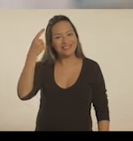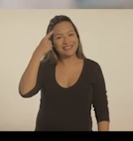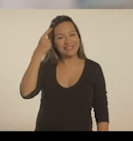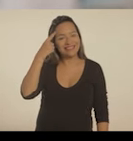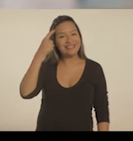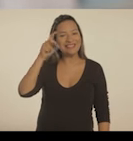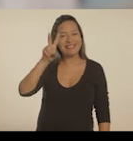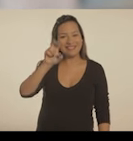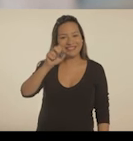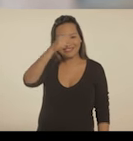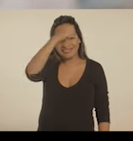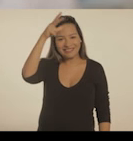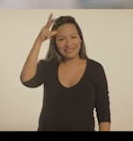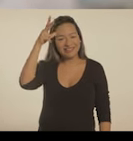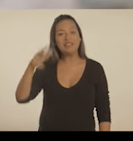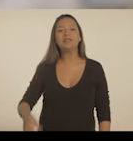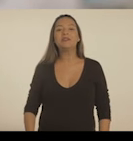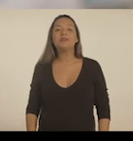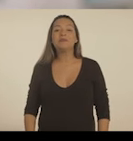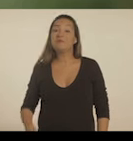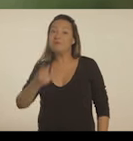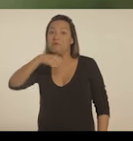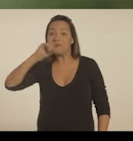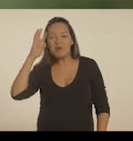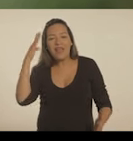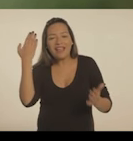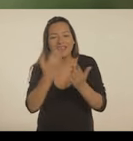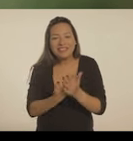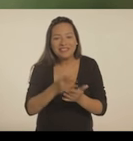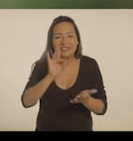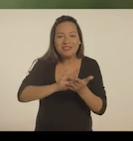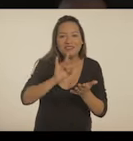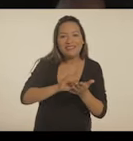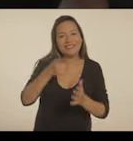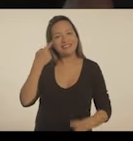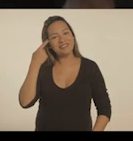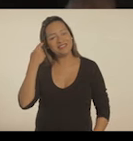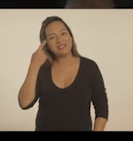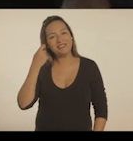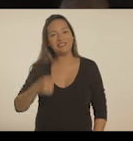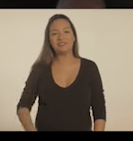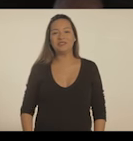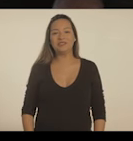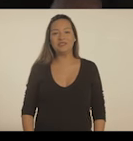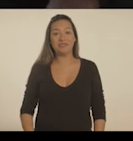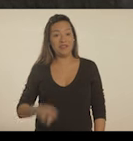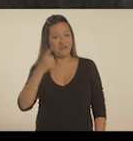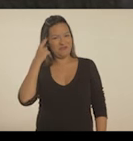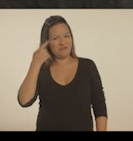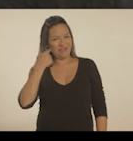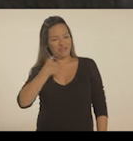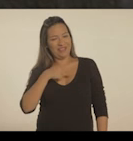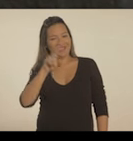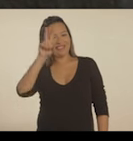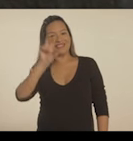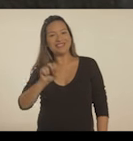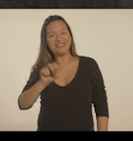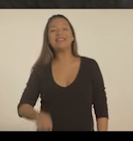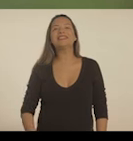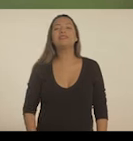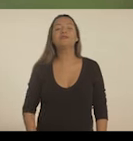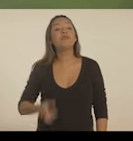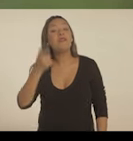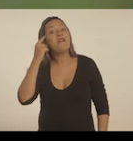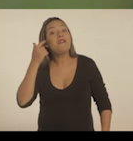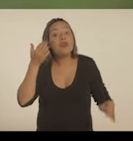Freixo na cabeça. Freixo 50, prefeito. Nós estamos acreditando no Freixo. Eu acredito que o Freixo vai fazer. Sou Freixo, alça